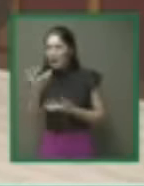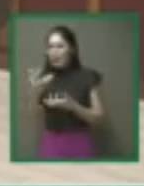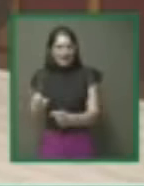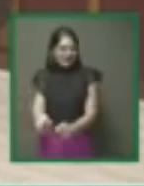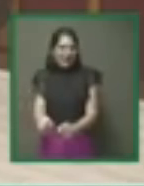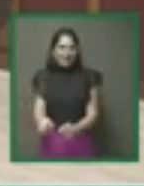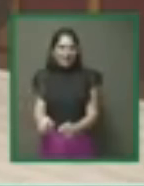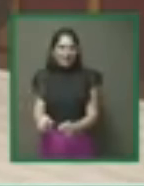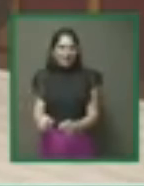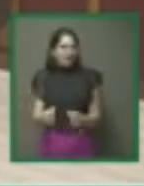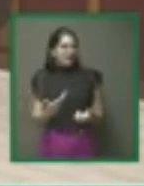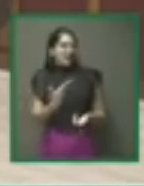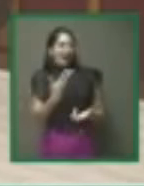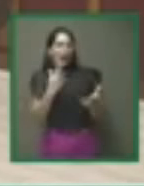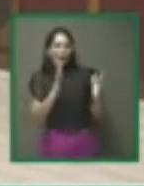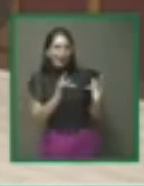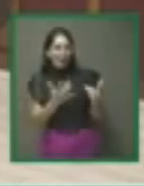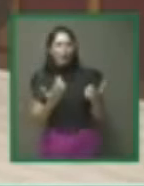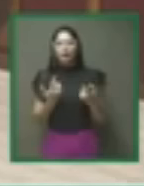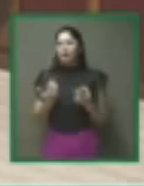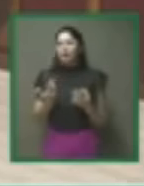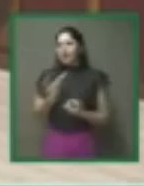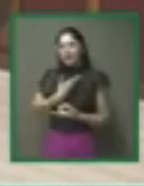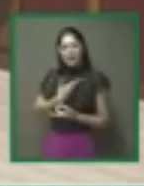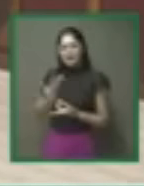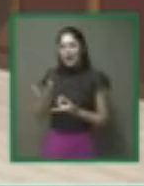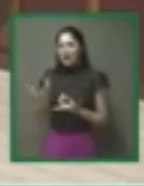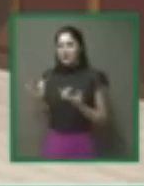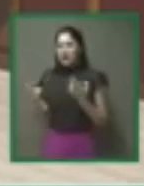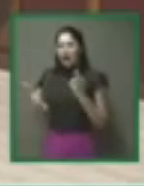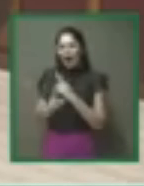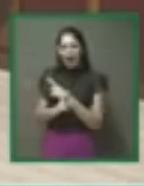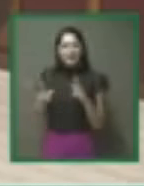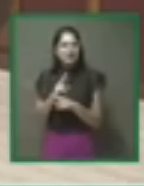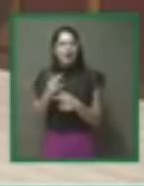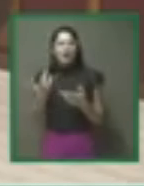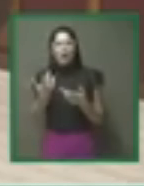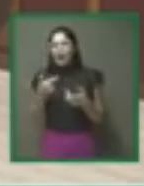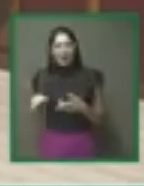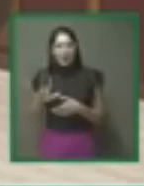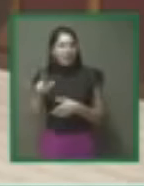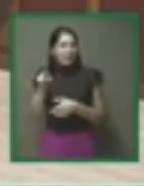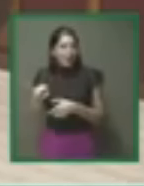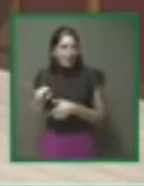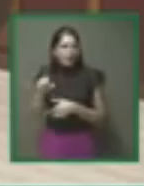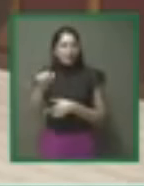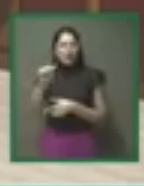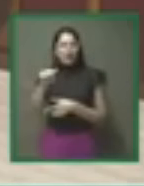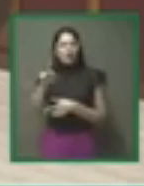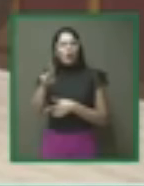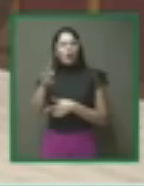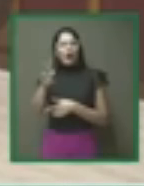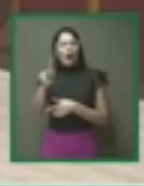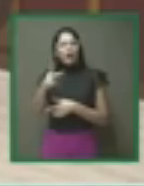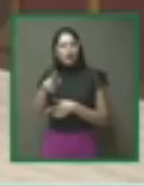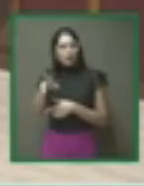Lohan e também não aceitava o fato de eu me relacionar com outras pessoas. É, teve um